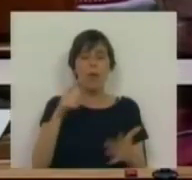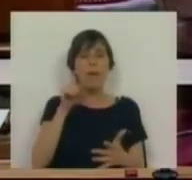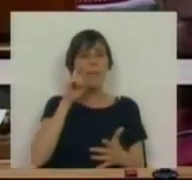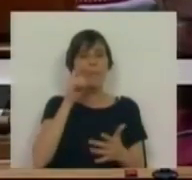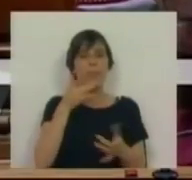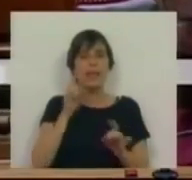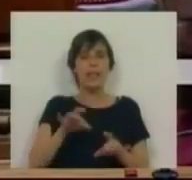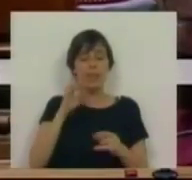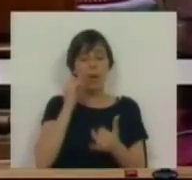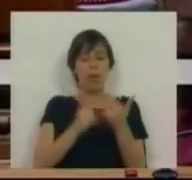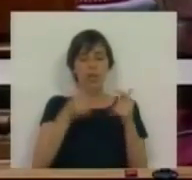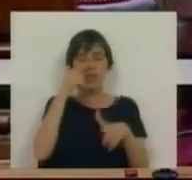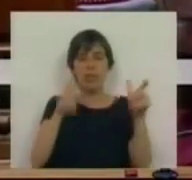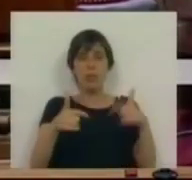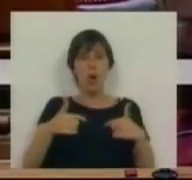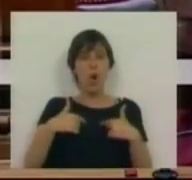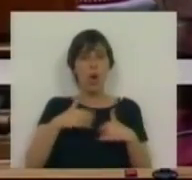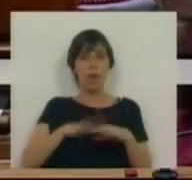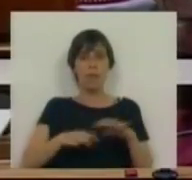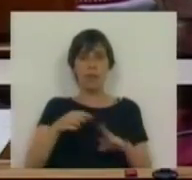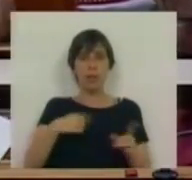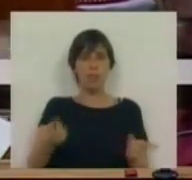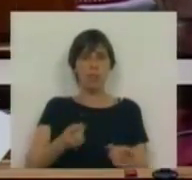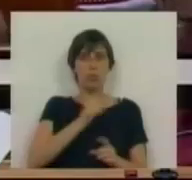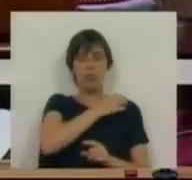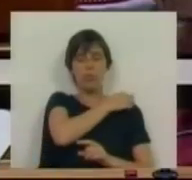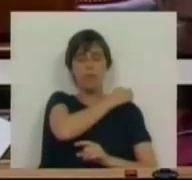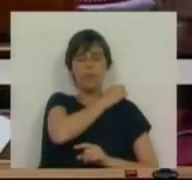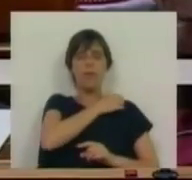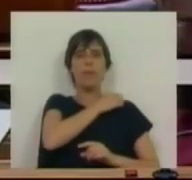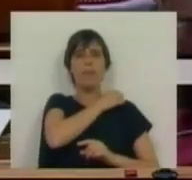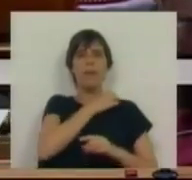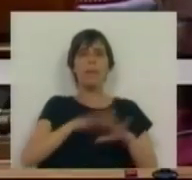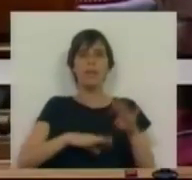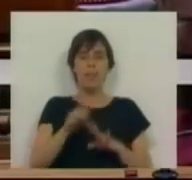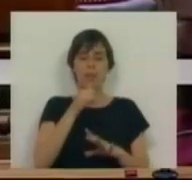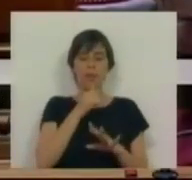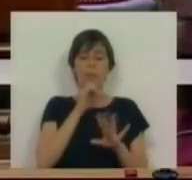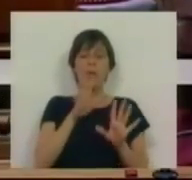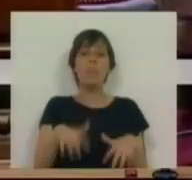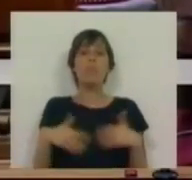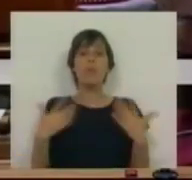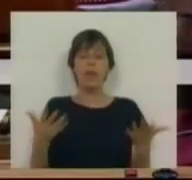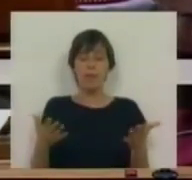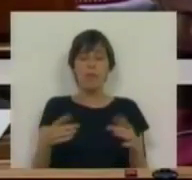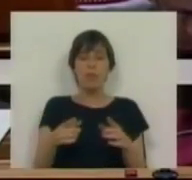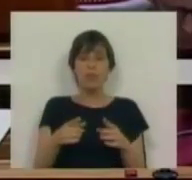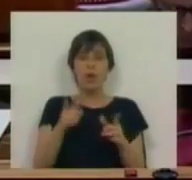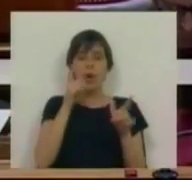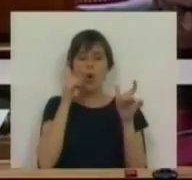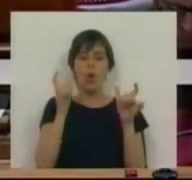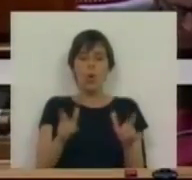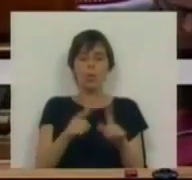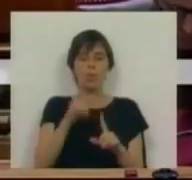prevenir esses riscos sobre os contribuintes. Não fomos nós que os fizemos, mas estamos a tomar todas as medidas que podemos para